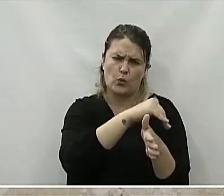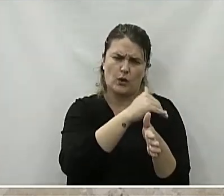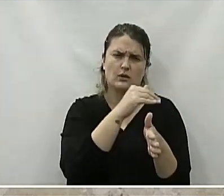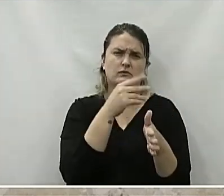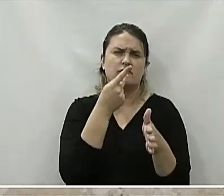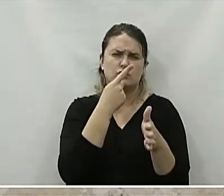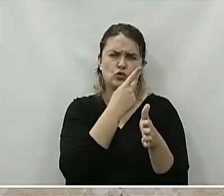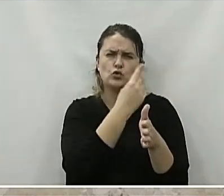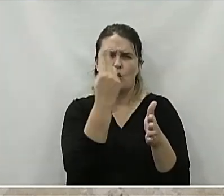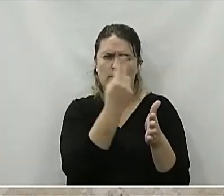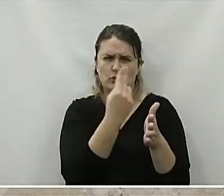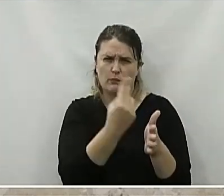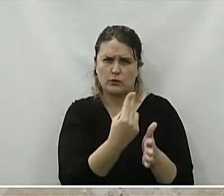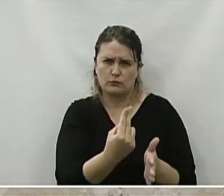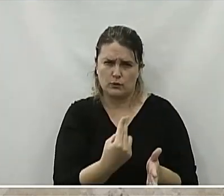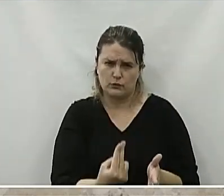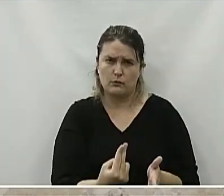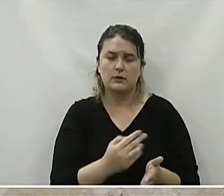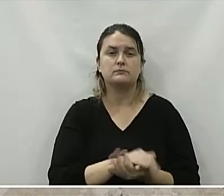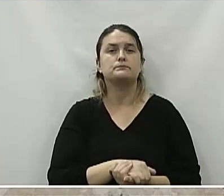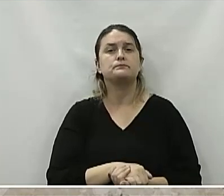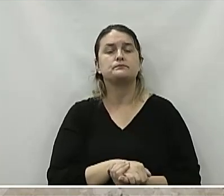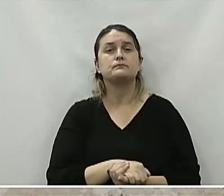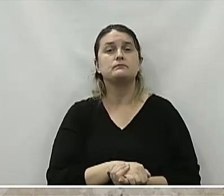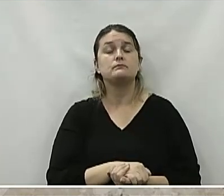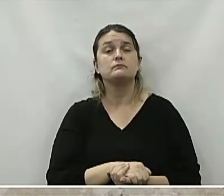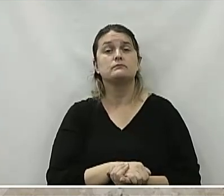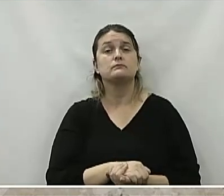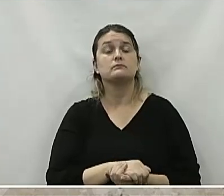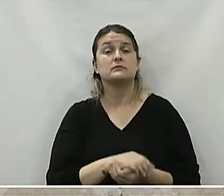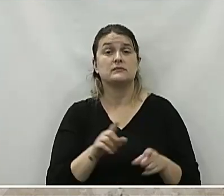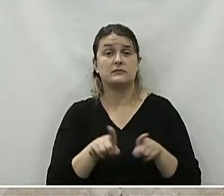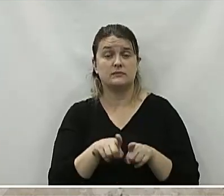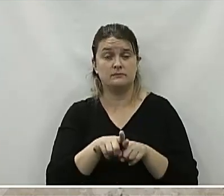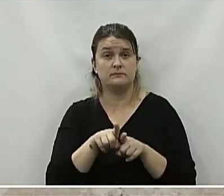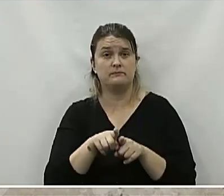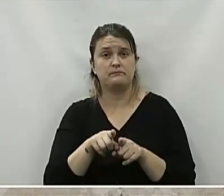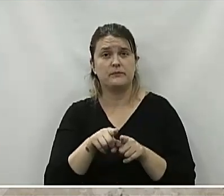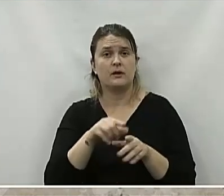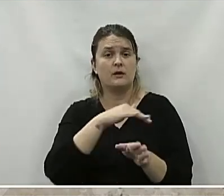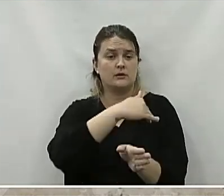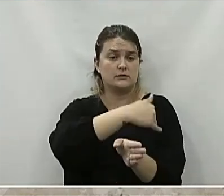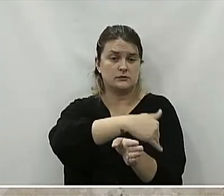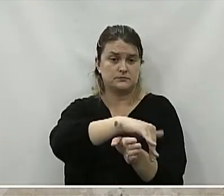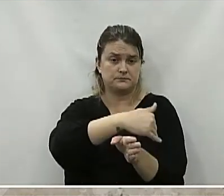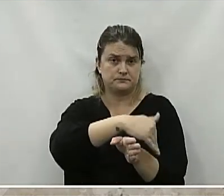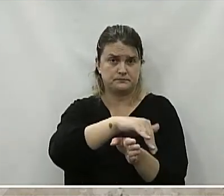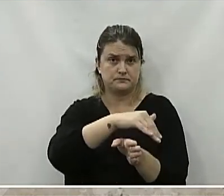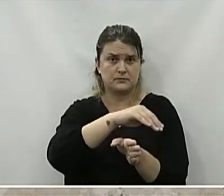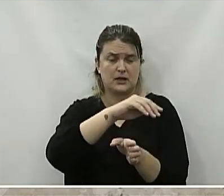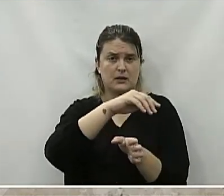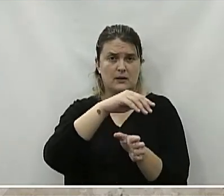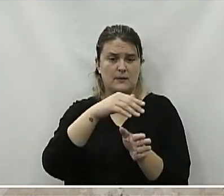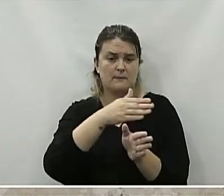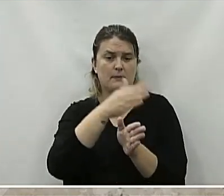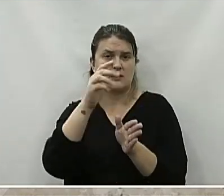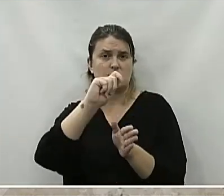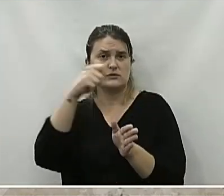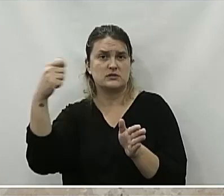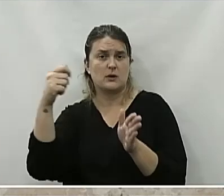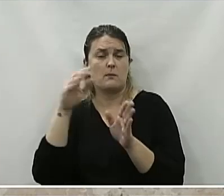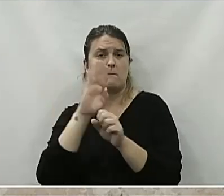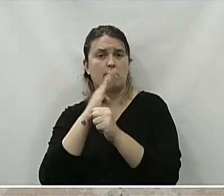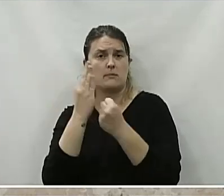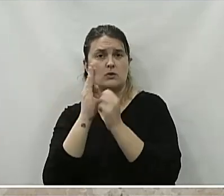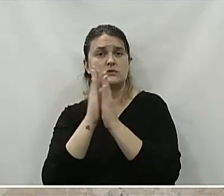Marinhuque, a rua João Augusto Barbosa, até a questão do dreno na lateral da associação do bairro São